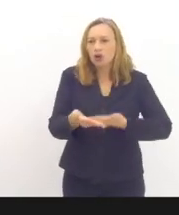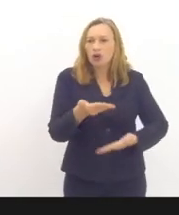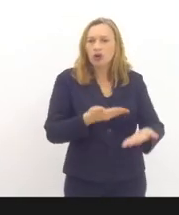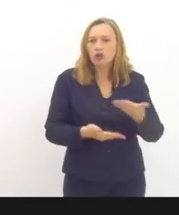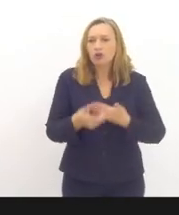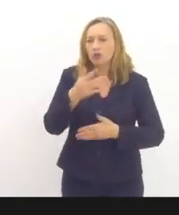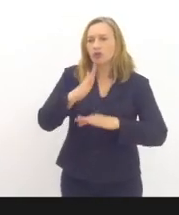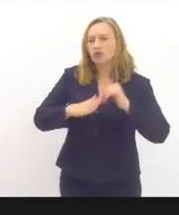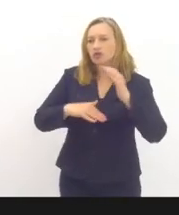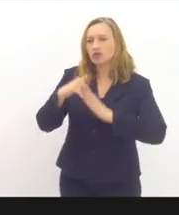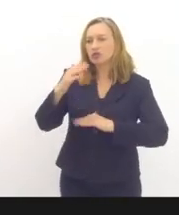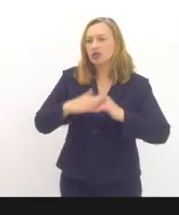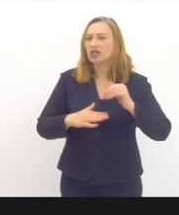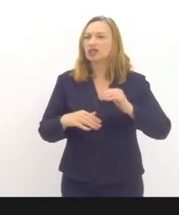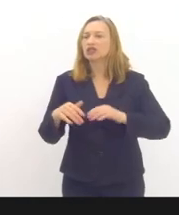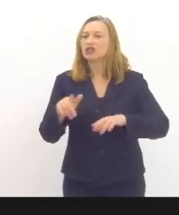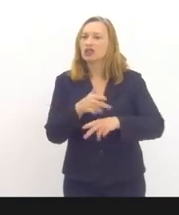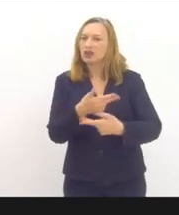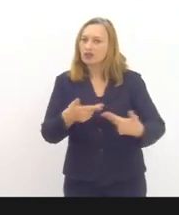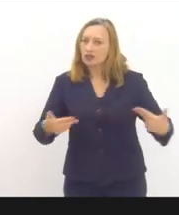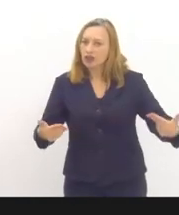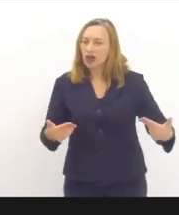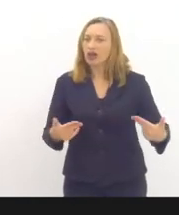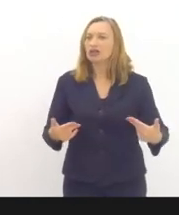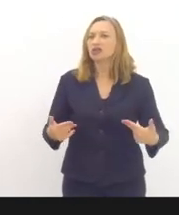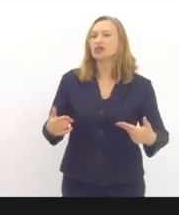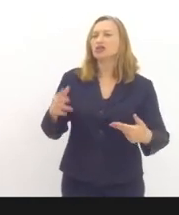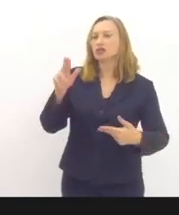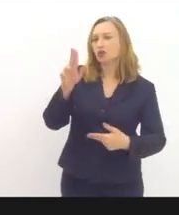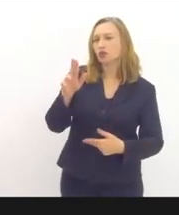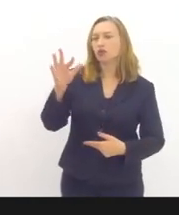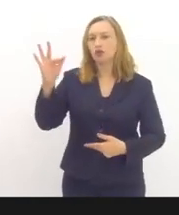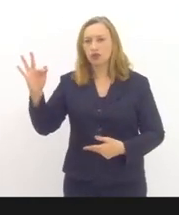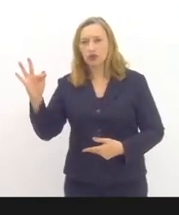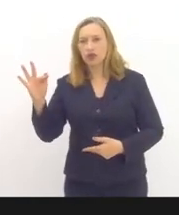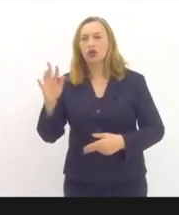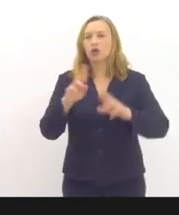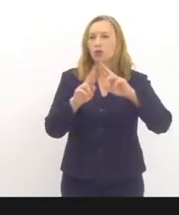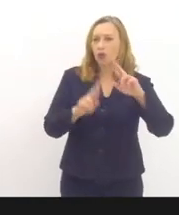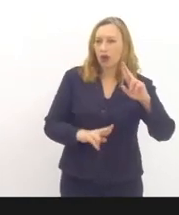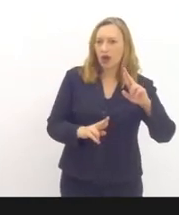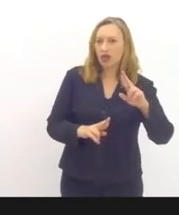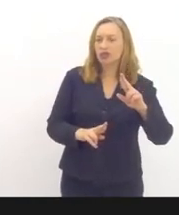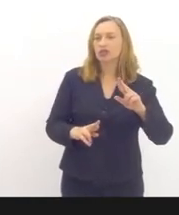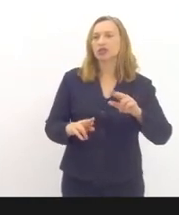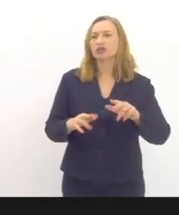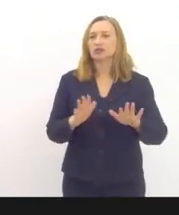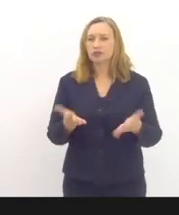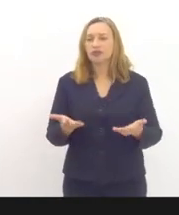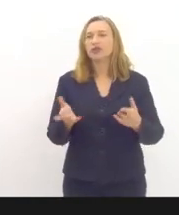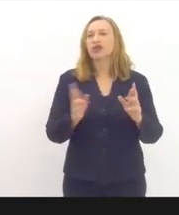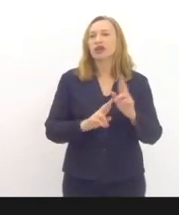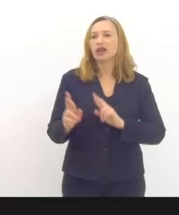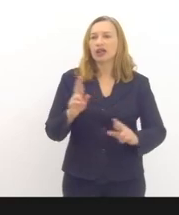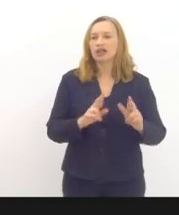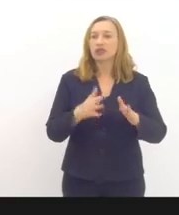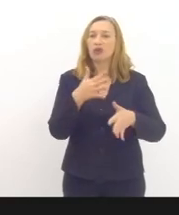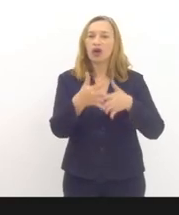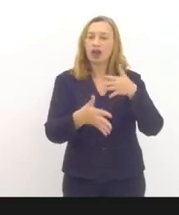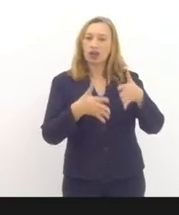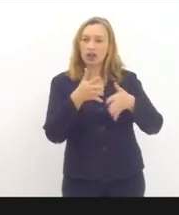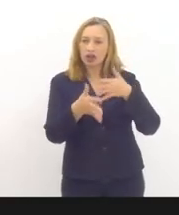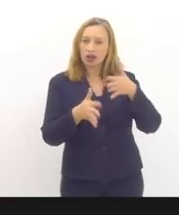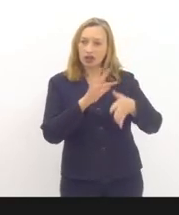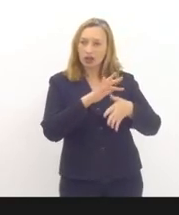na UERJ, que ajudam também nesse construto dessas matrizes, pensando na comunidade indígena. Em relação a Libras,